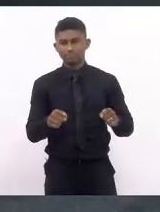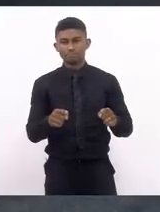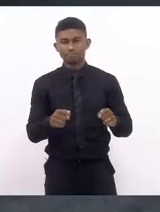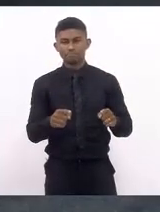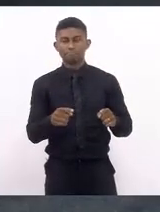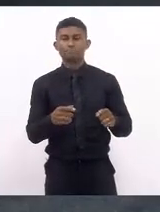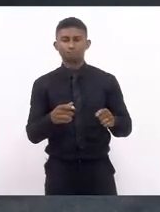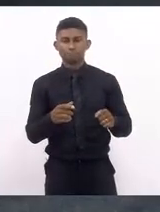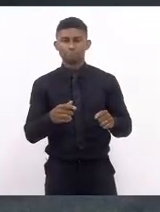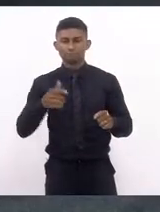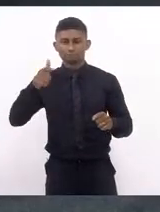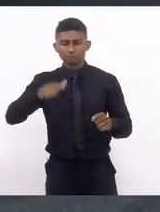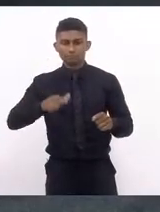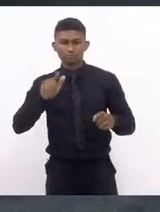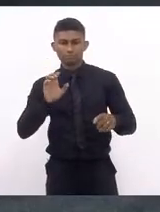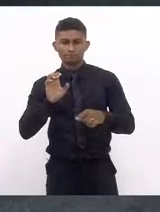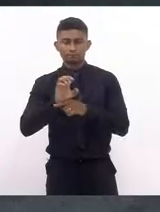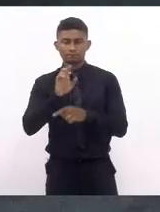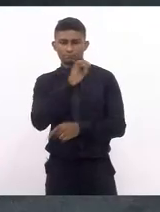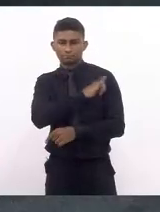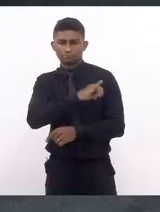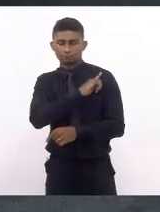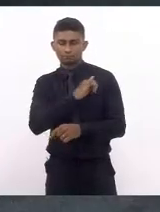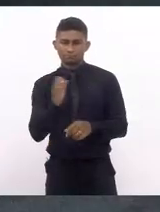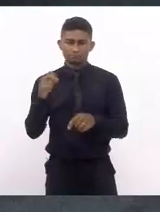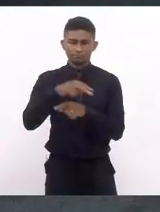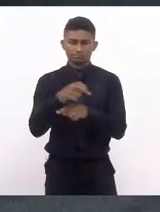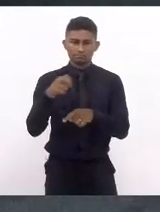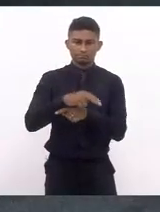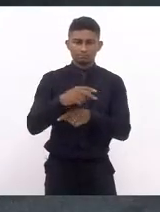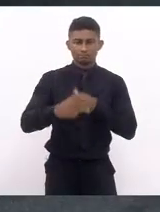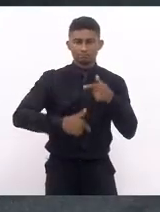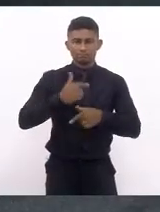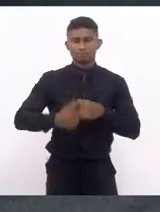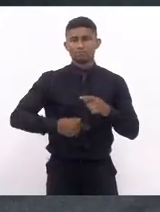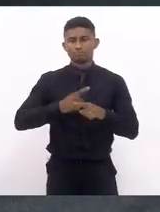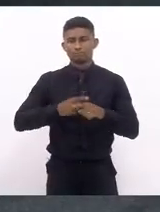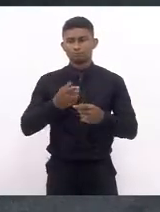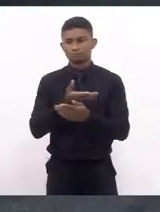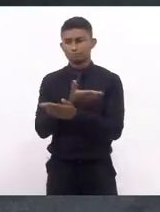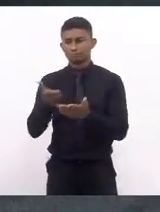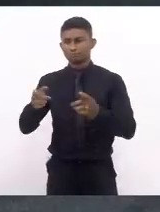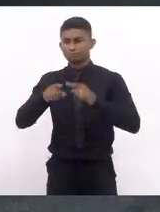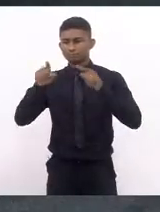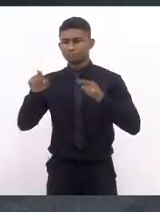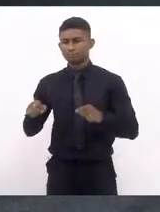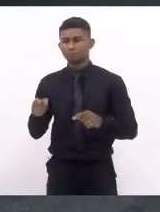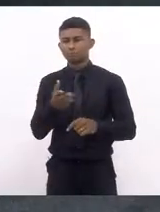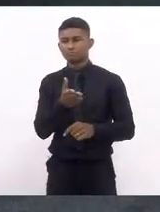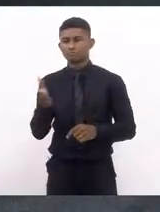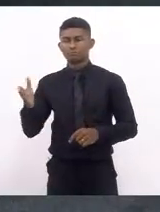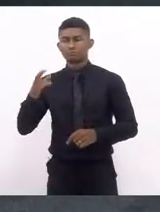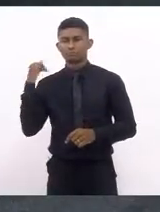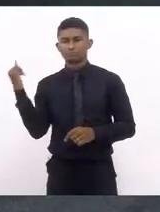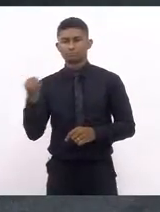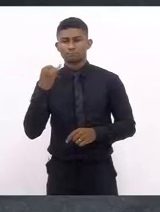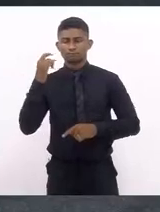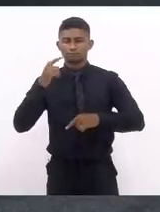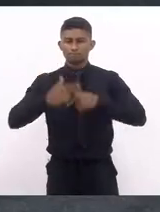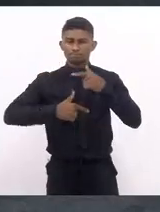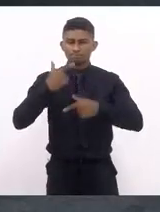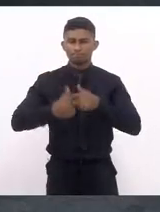serviço do Estado do Rio de Janeiro porque é uma mão de obra extremamente qualificada